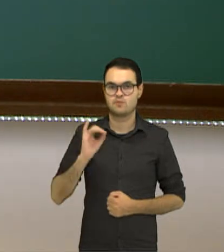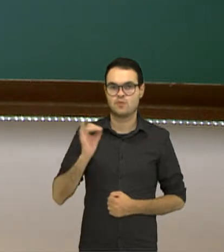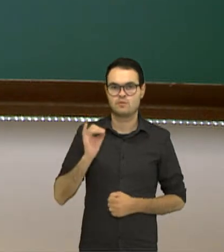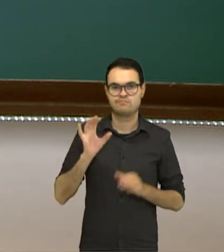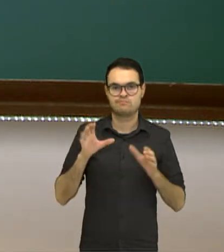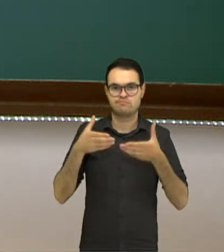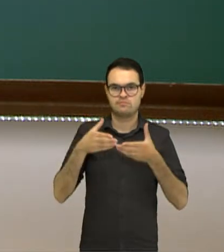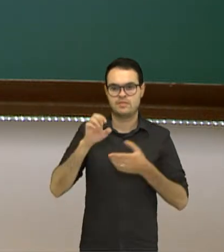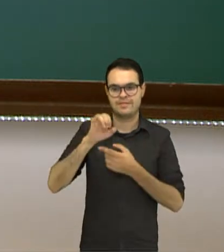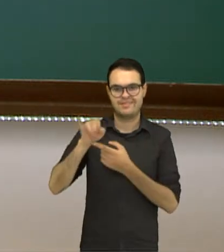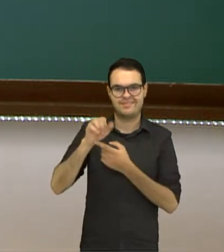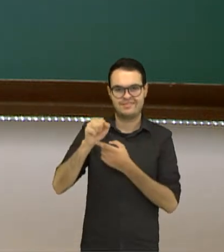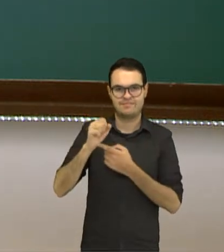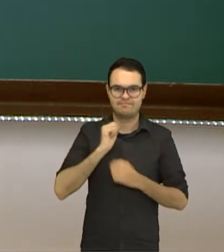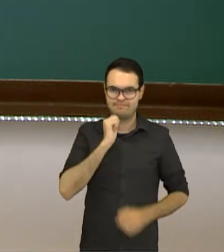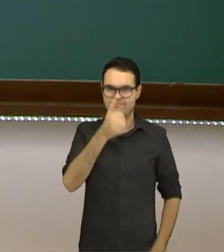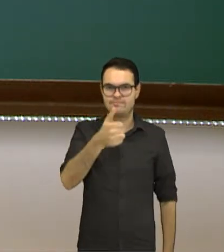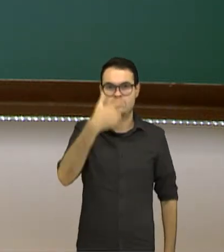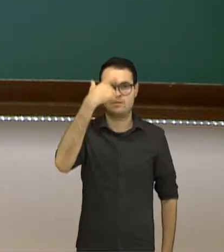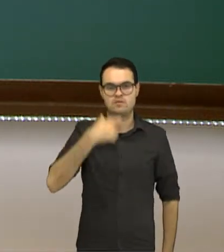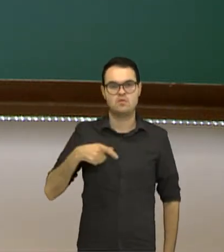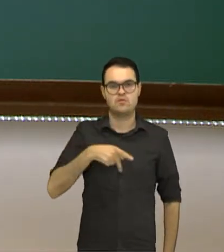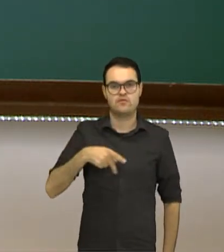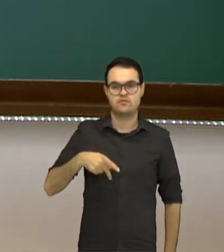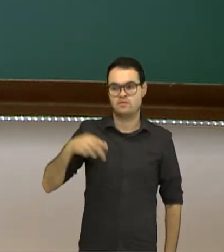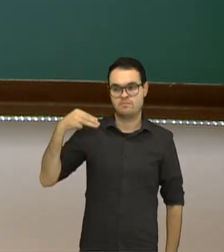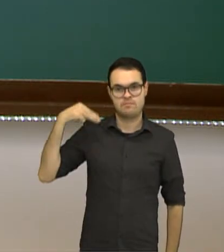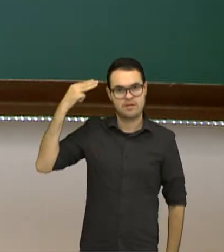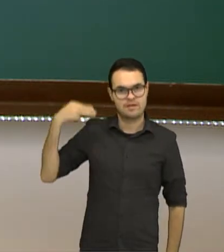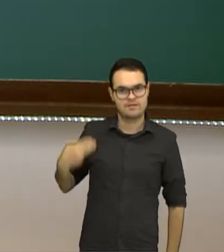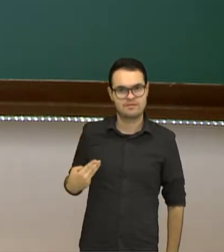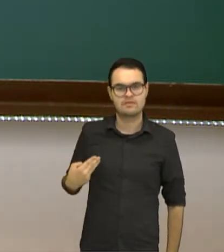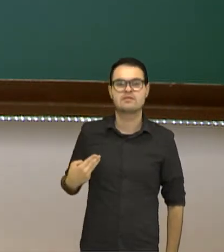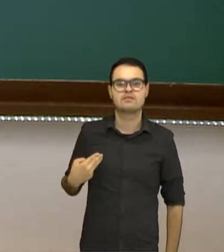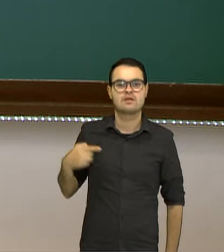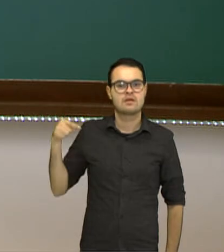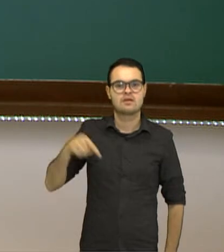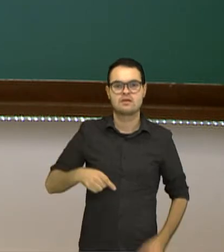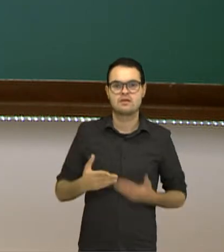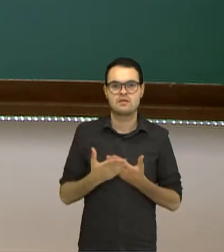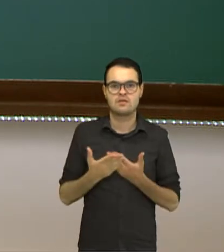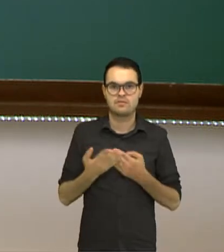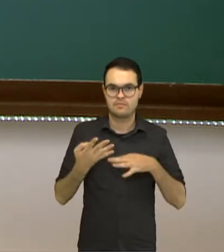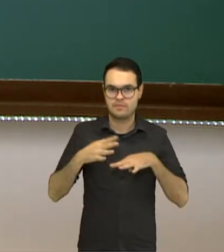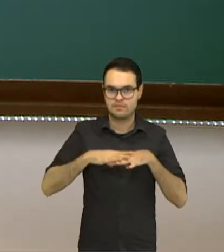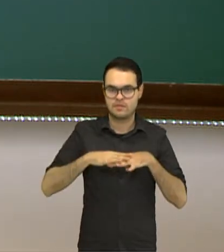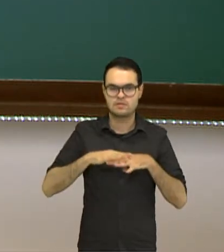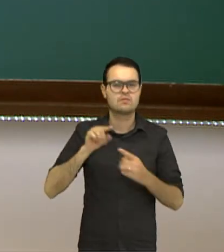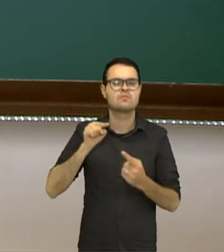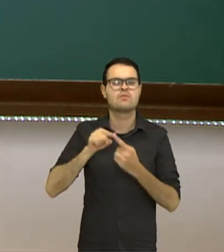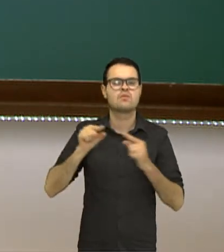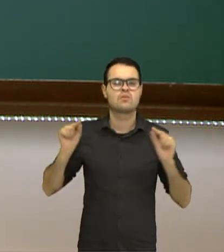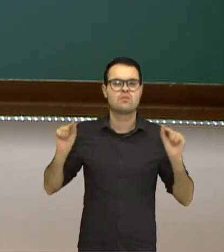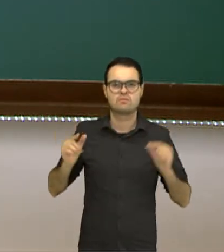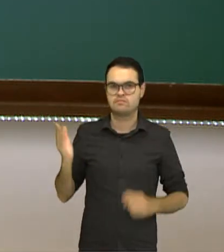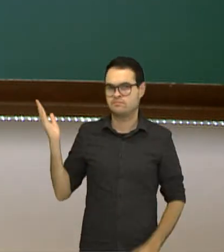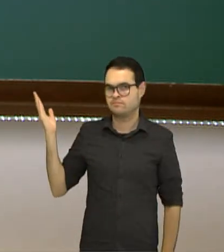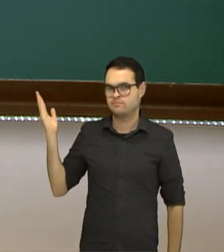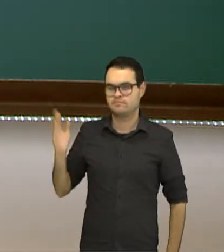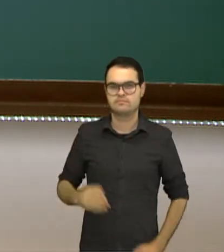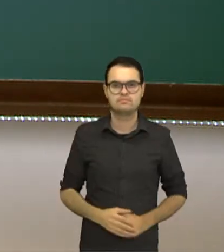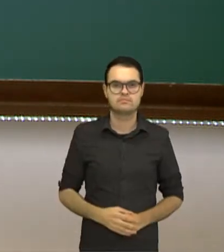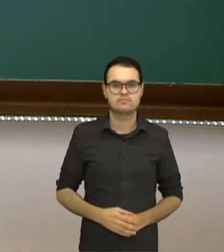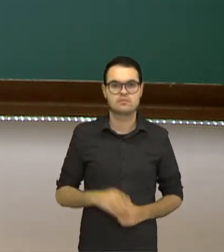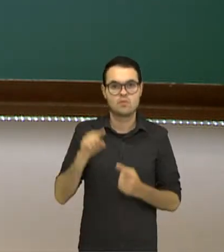Olá, estudantes da EJA, tudo bem? Sou a professora Marita e a gente está aqui para uma aula de matemática. Qual é o nosso objetivo dessa aula?